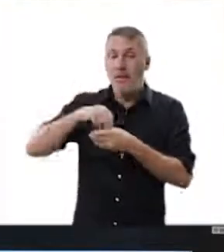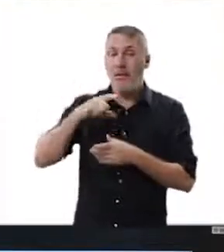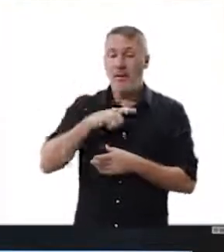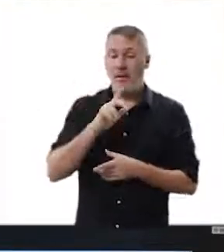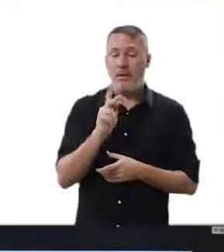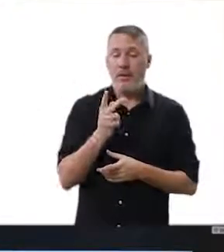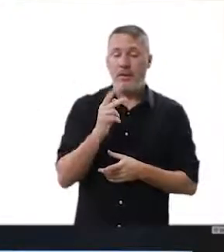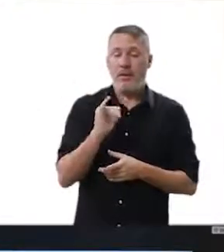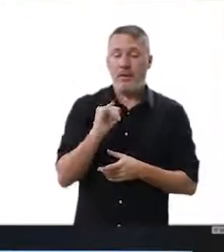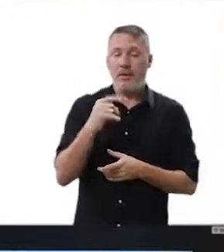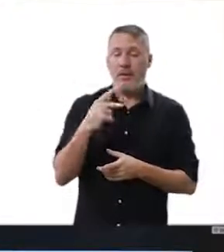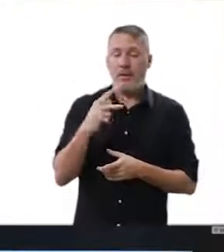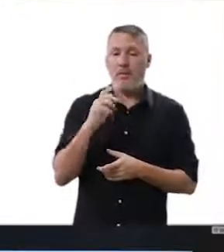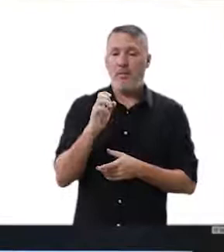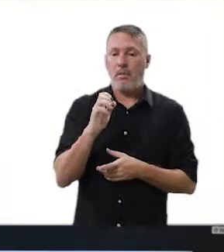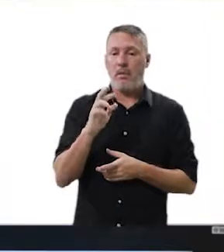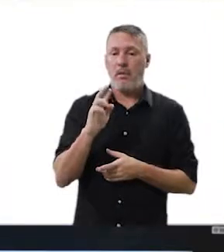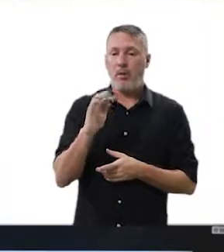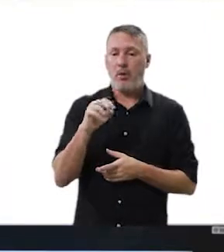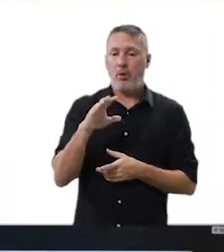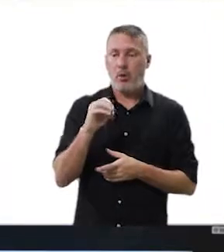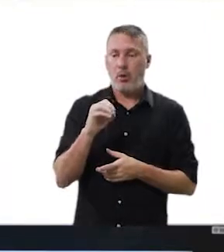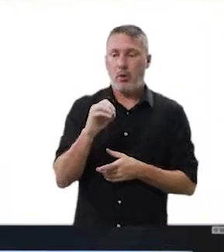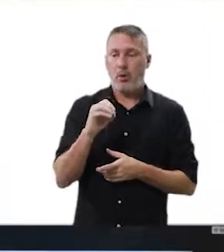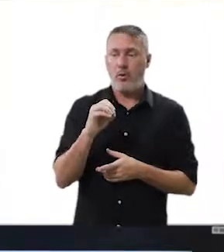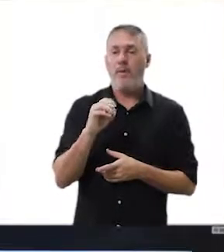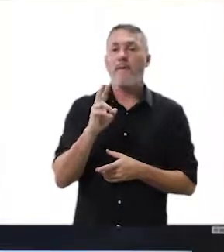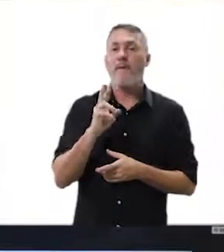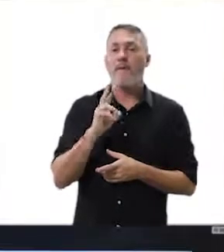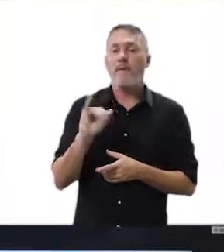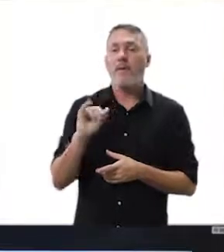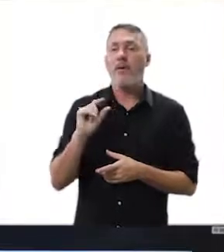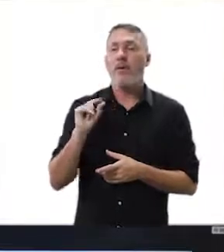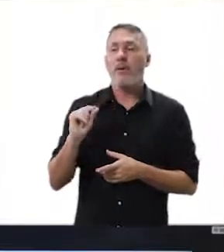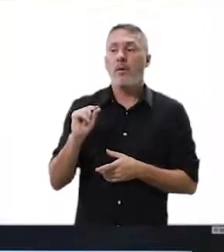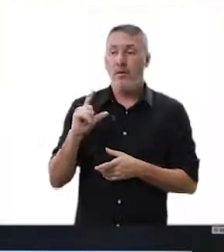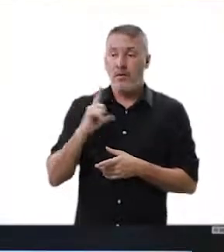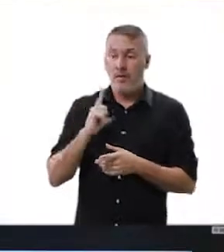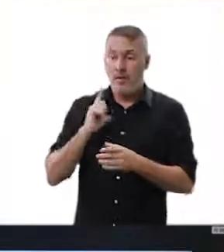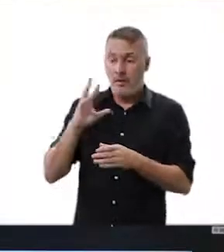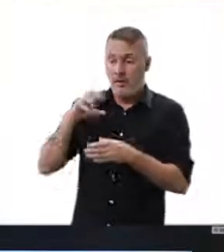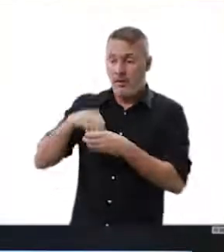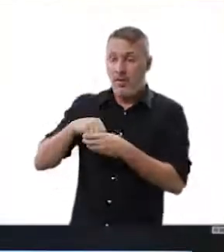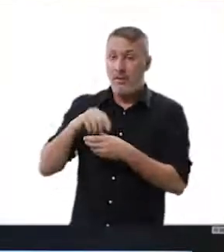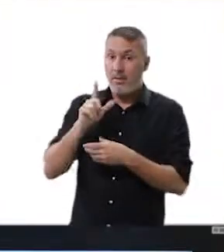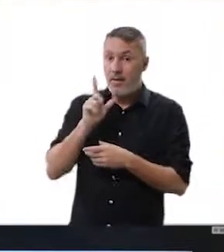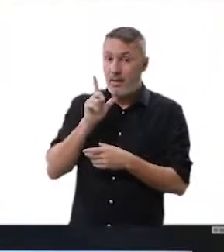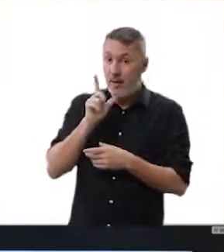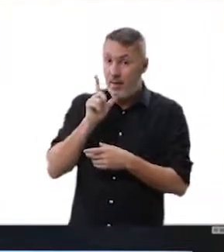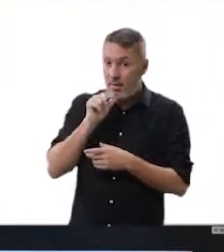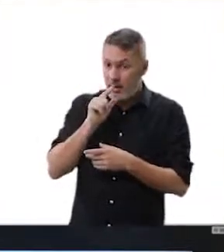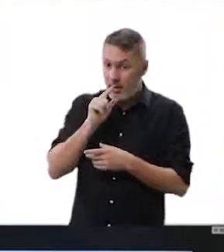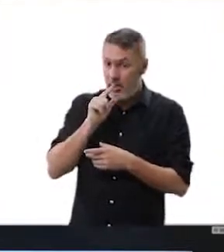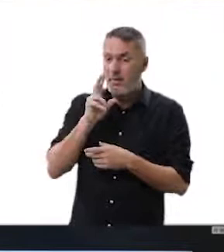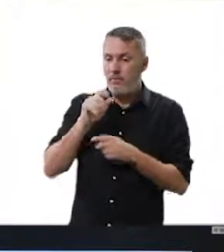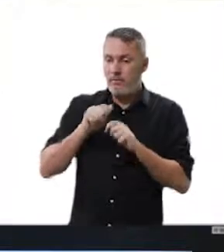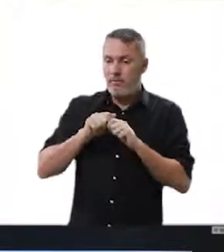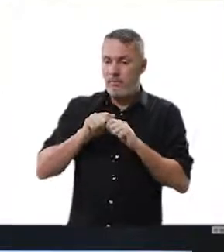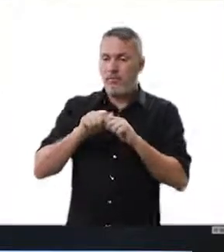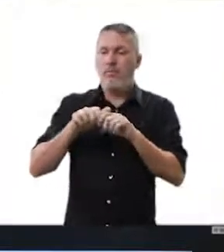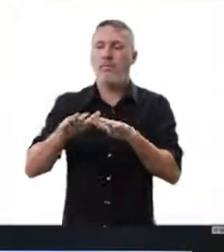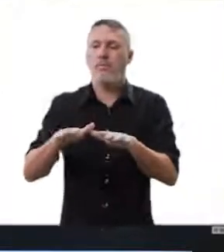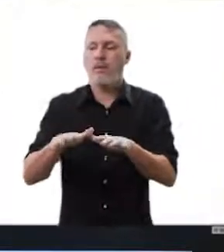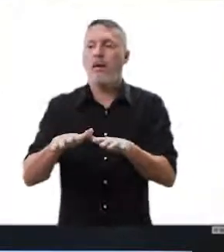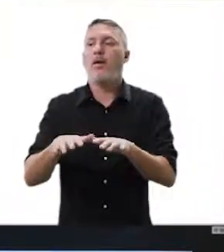sofrer plasmólise, ela vai murchar. Agora, se eu colocar ela no meio isotônico, esse meio